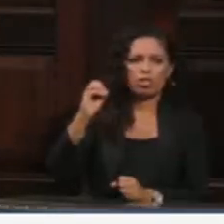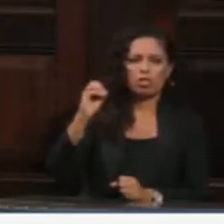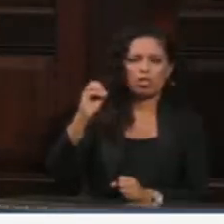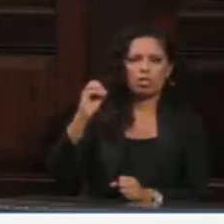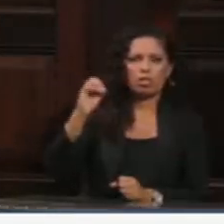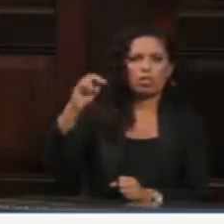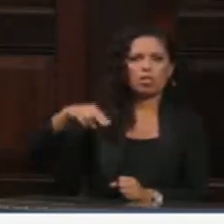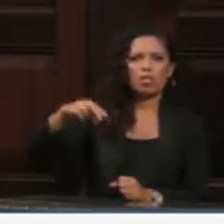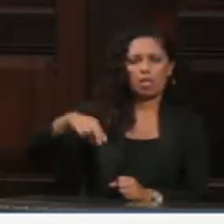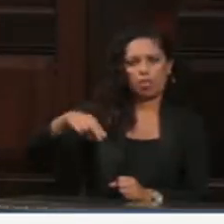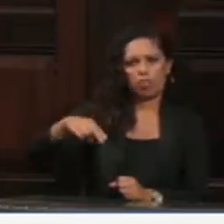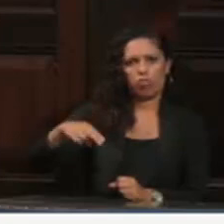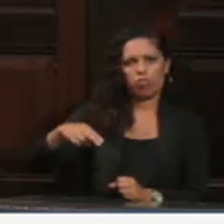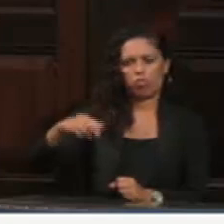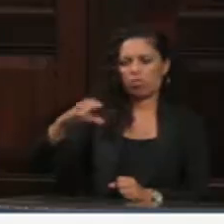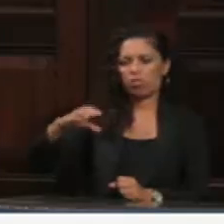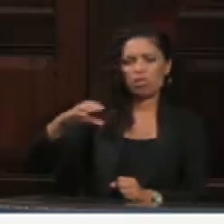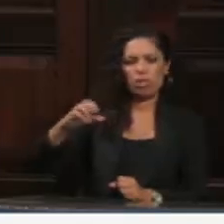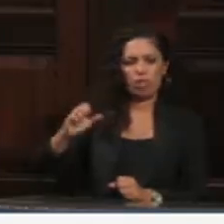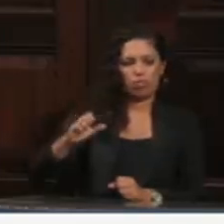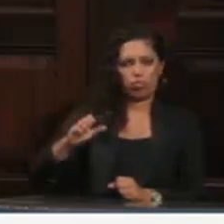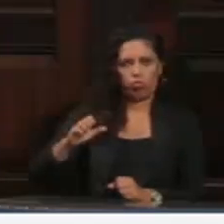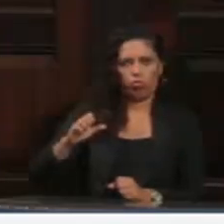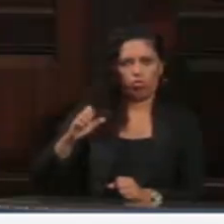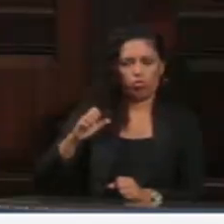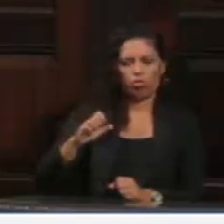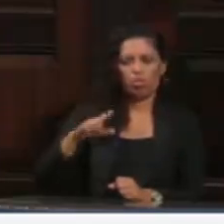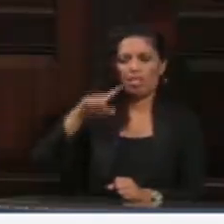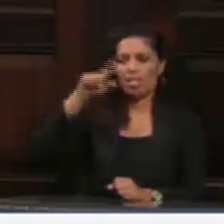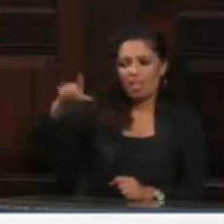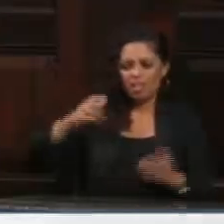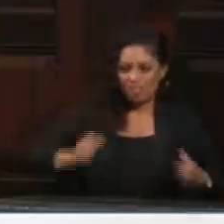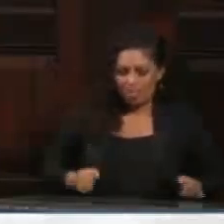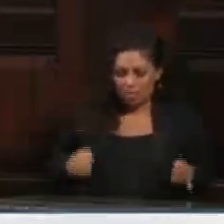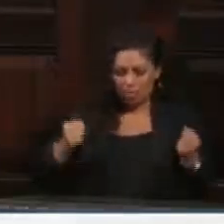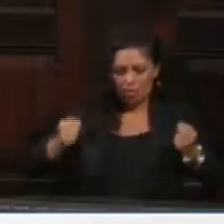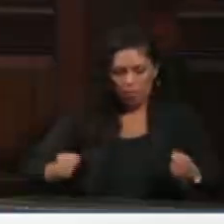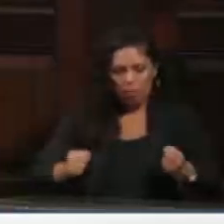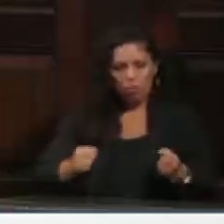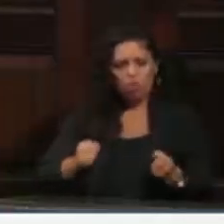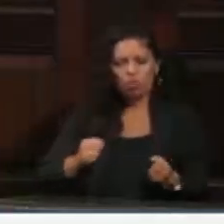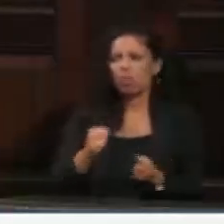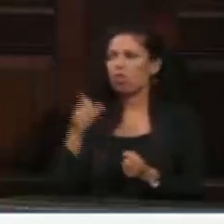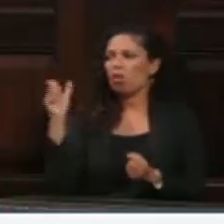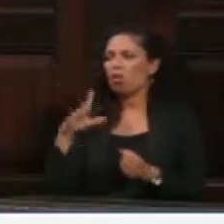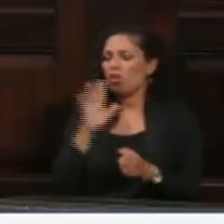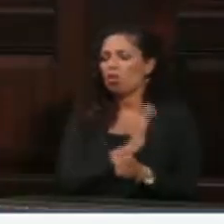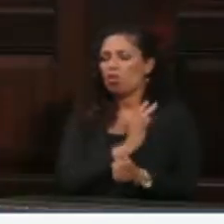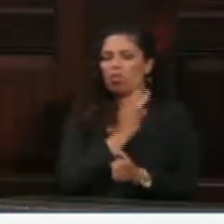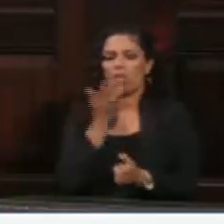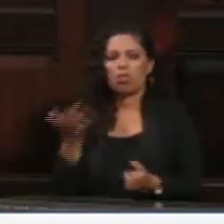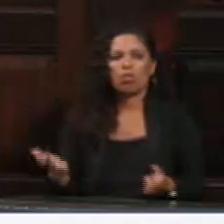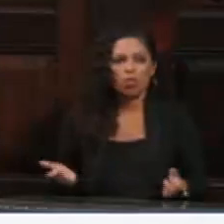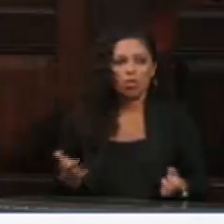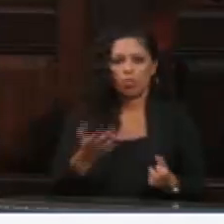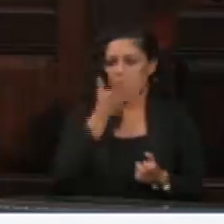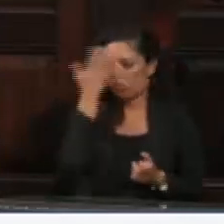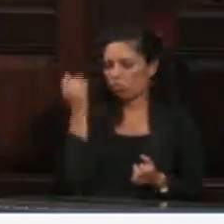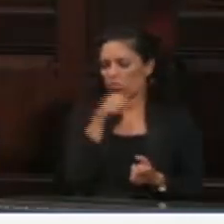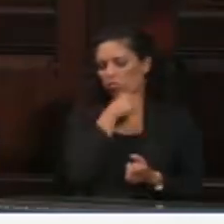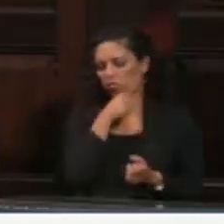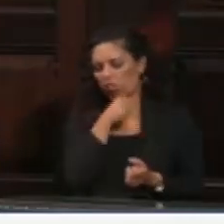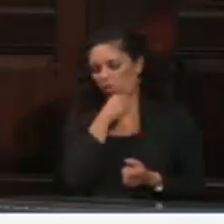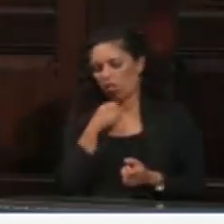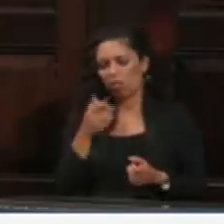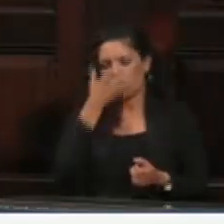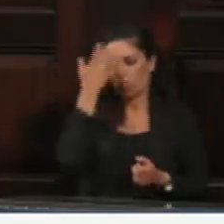péssima. A acessibilidade é praticamente nenhuma das estações. Sim. Para as composições. Quem sofre são os idosos,